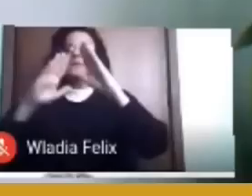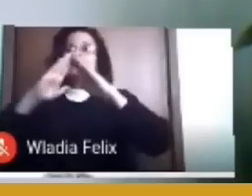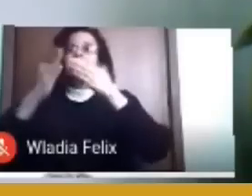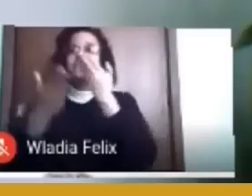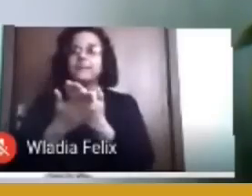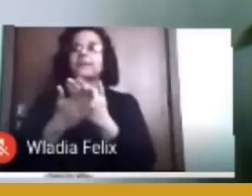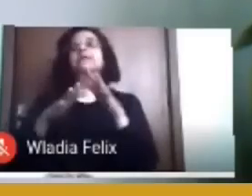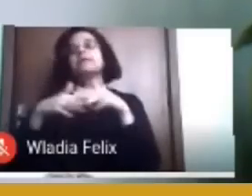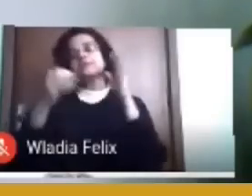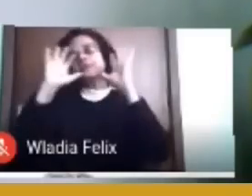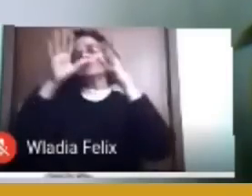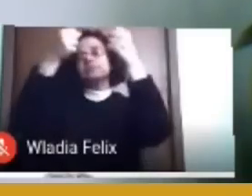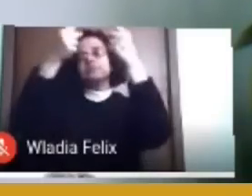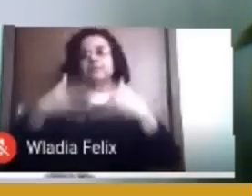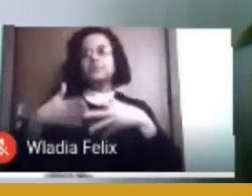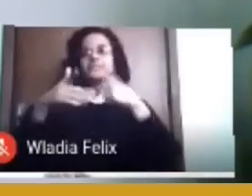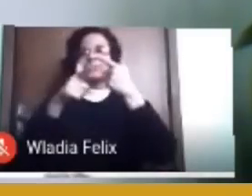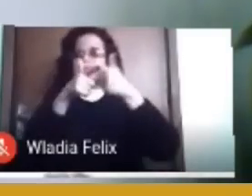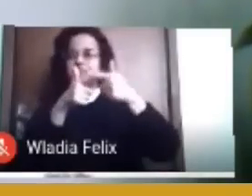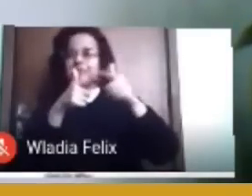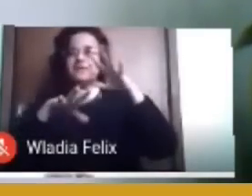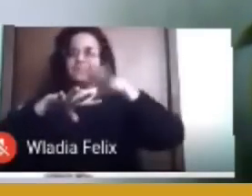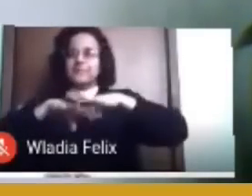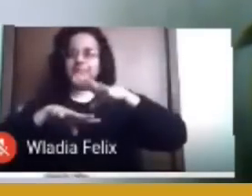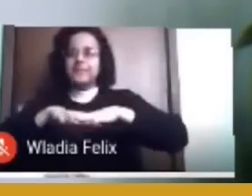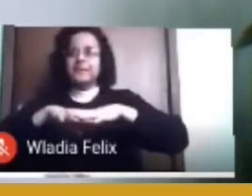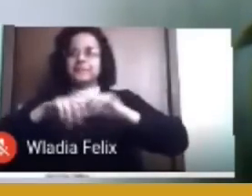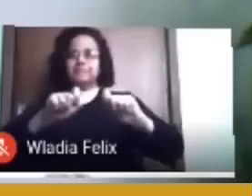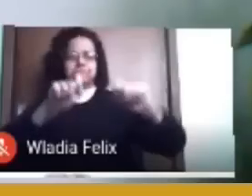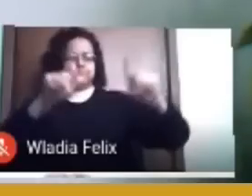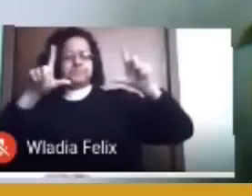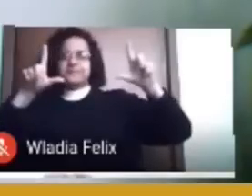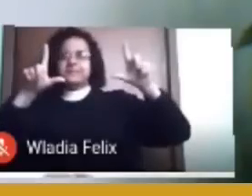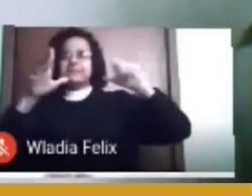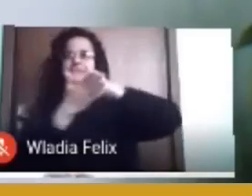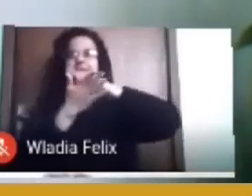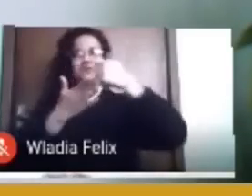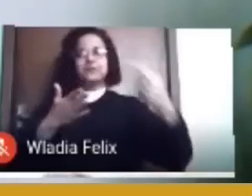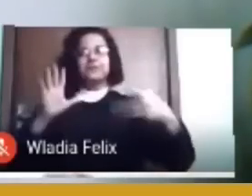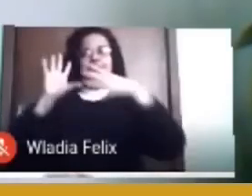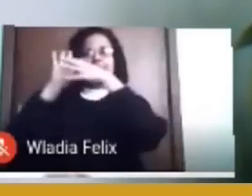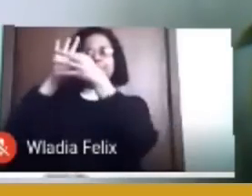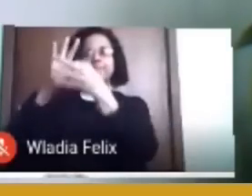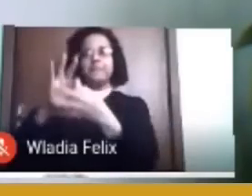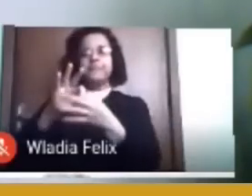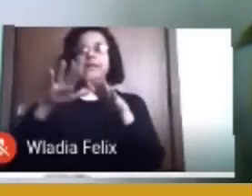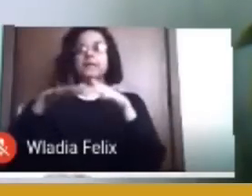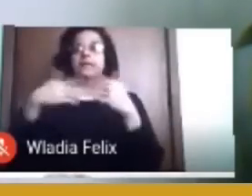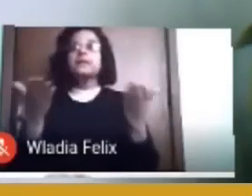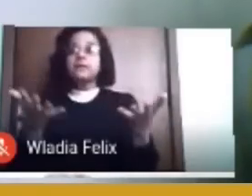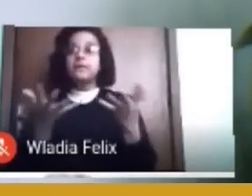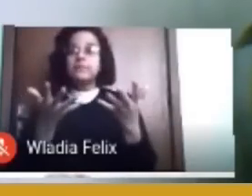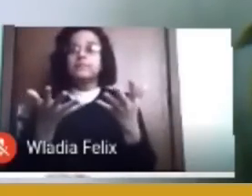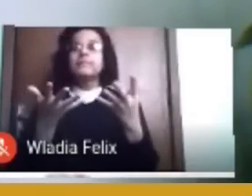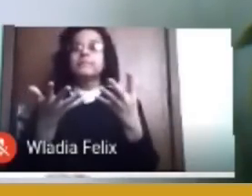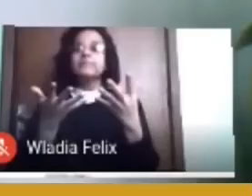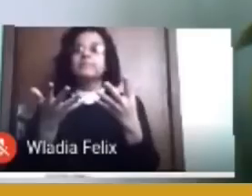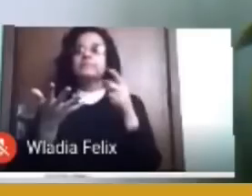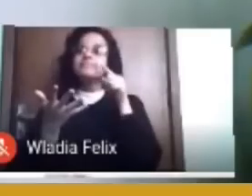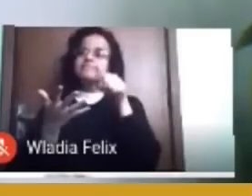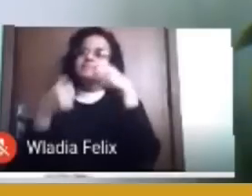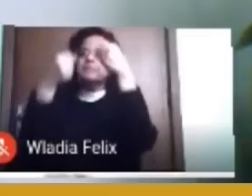criança, principalmente. Então, assim, como que a gente pode estar agindo nesse retorno pós-pandemia, para esse